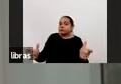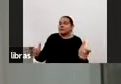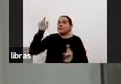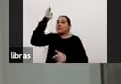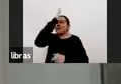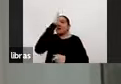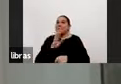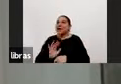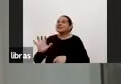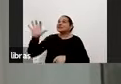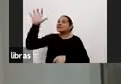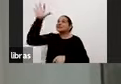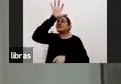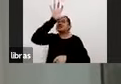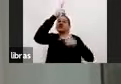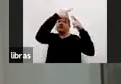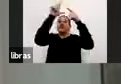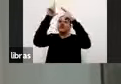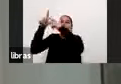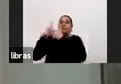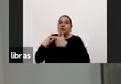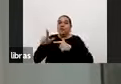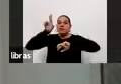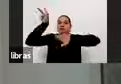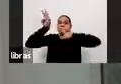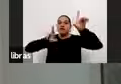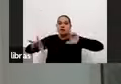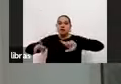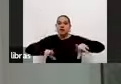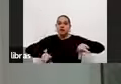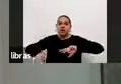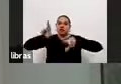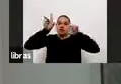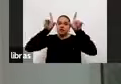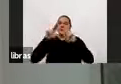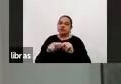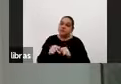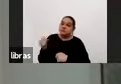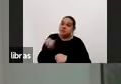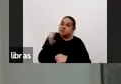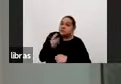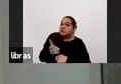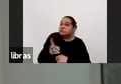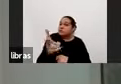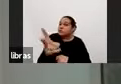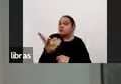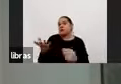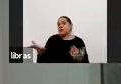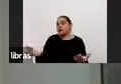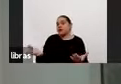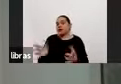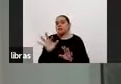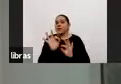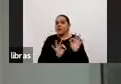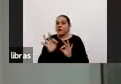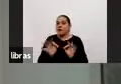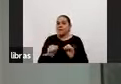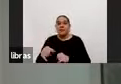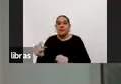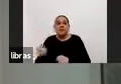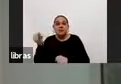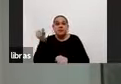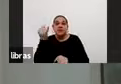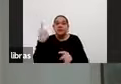vivendo. Então, acessar a continuidade desse programa é importante porque ele preserva gerava emprego, já é importante porque